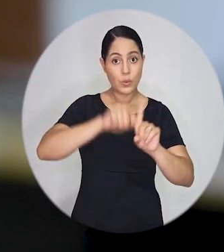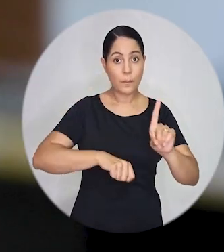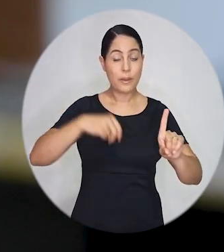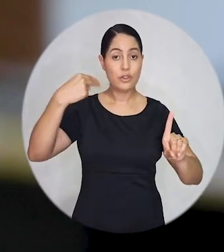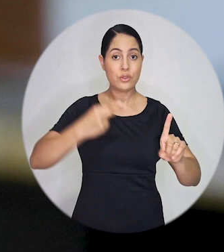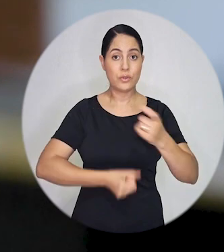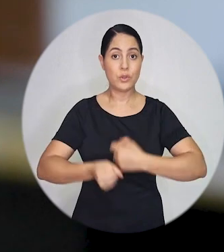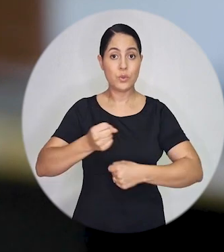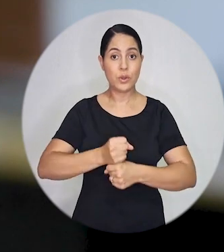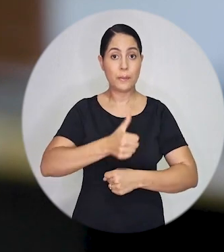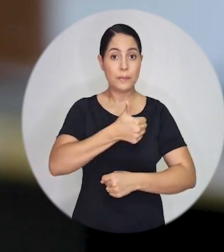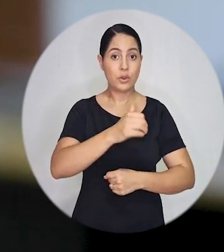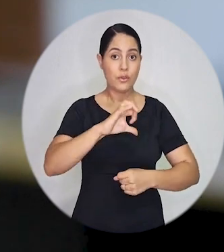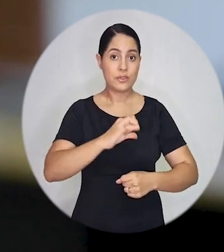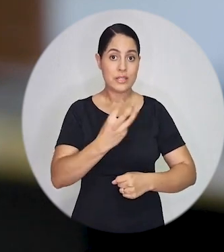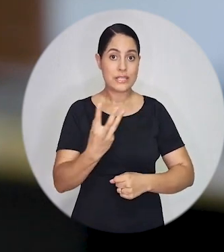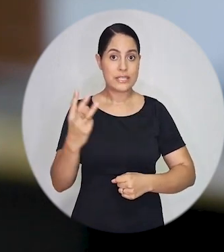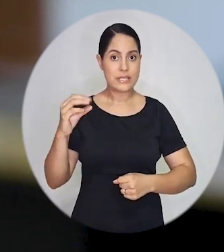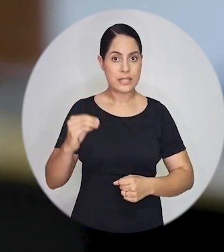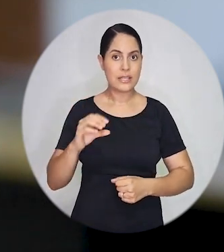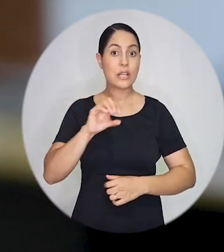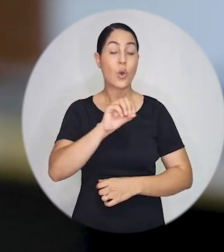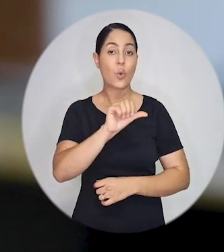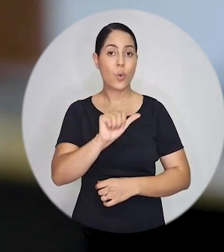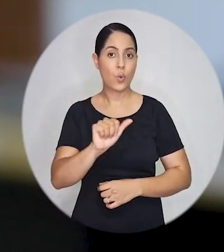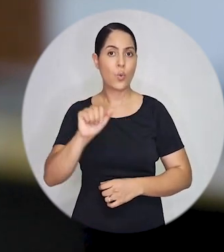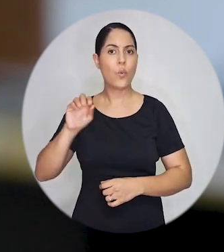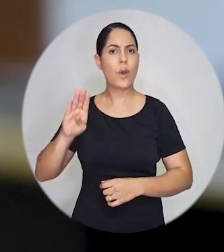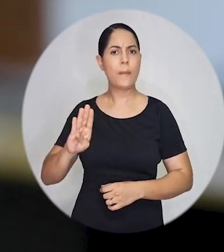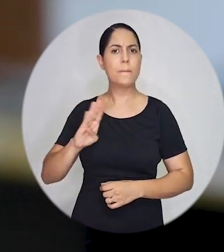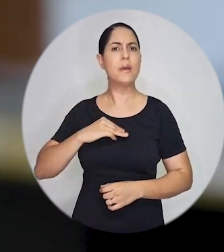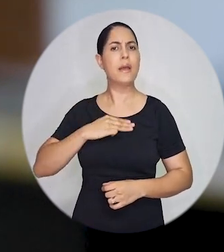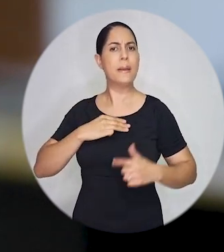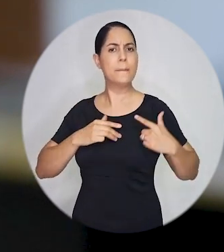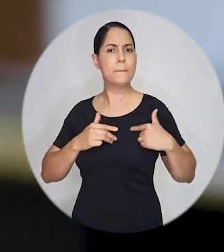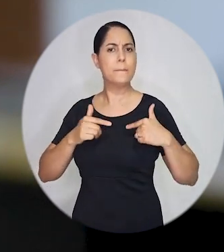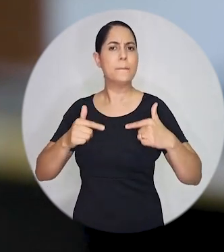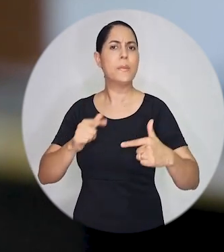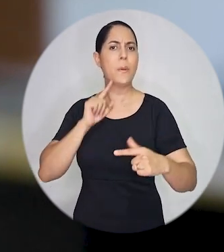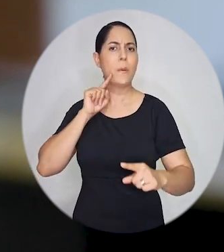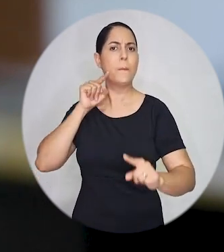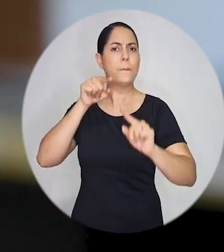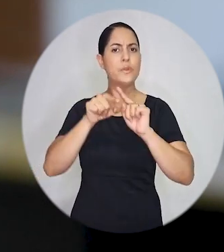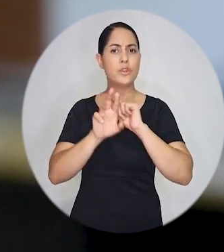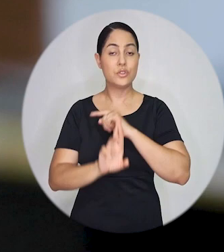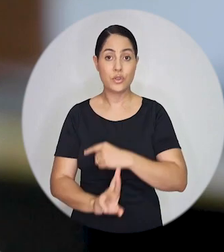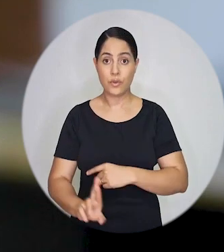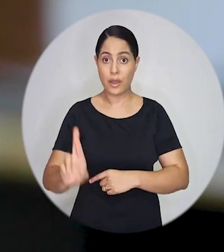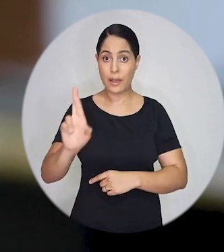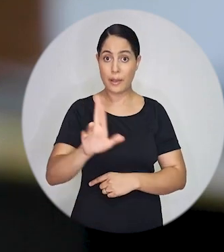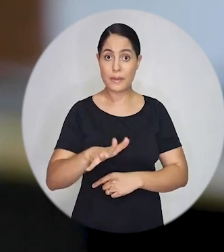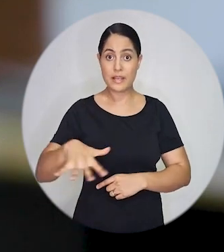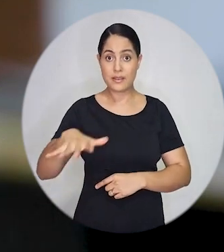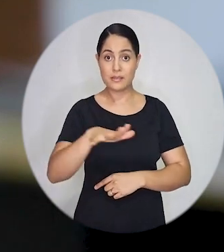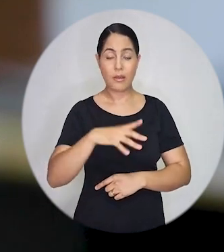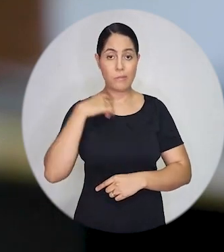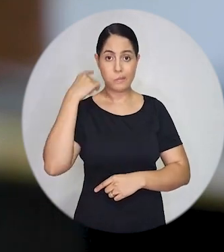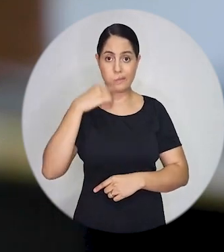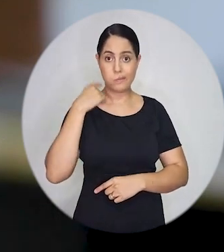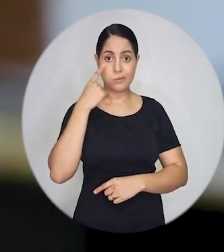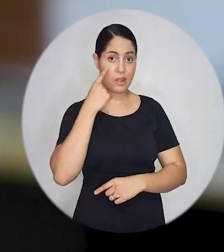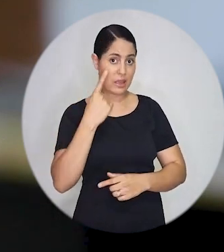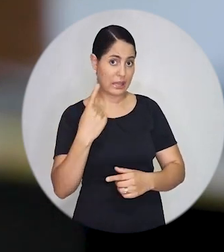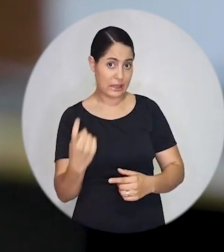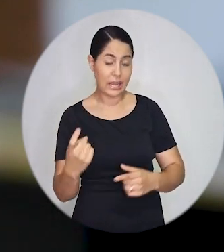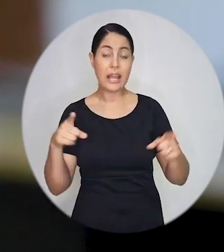Criada em novembro de 1930, a Ordem dos Advogados do Brasil tinha a missão de representar os interesses da advocacia